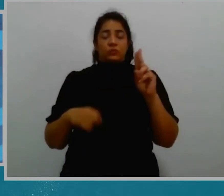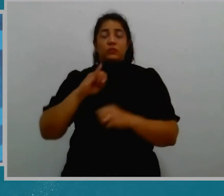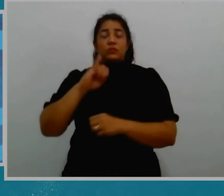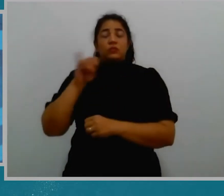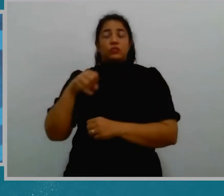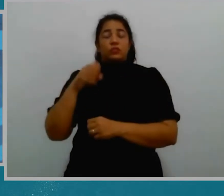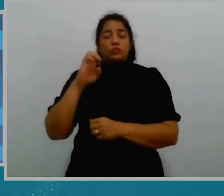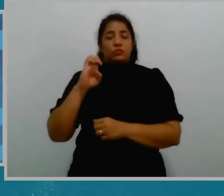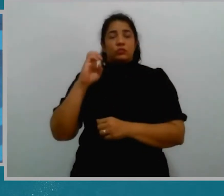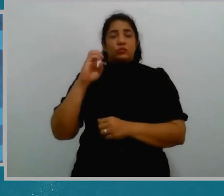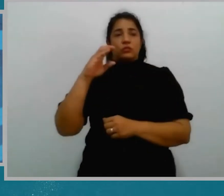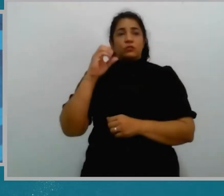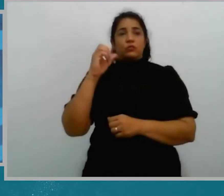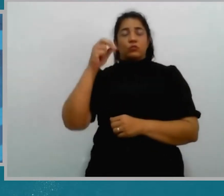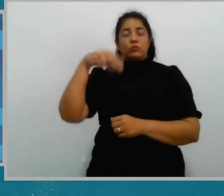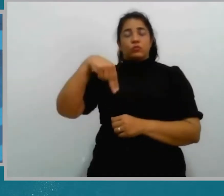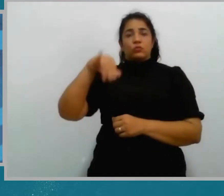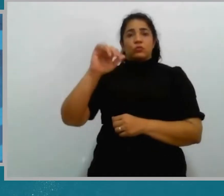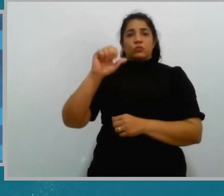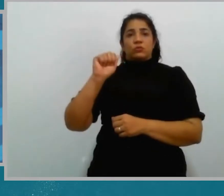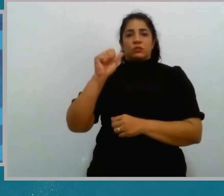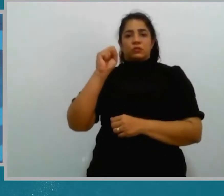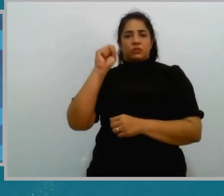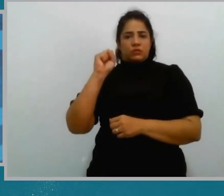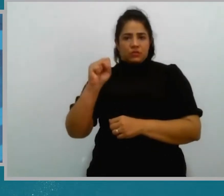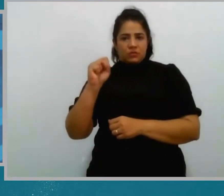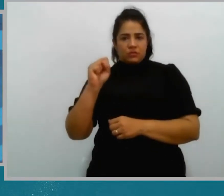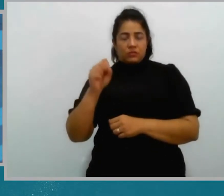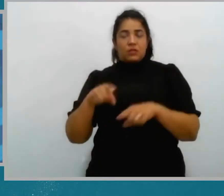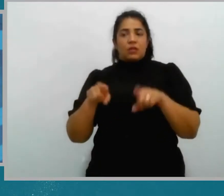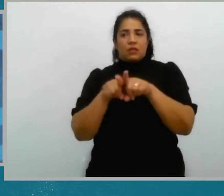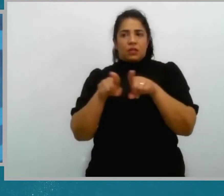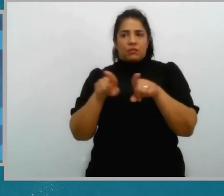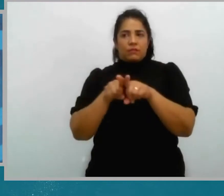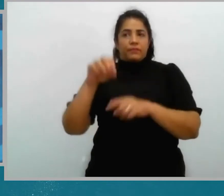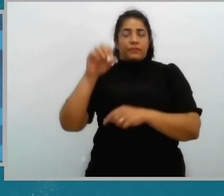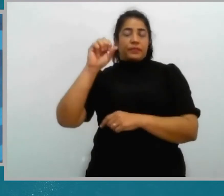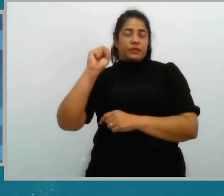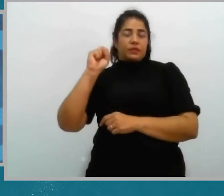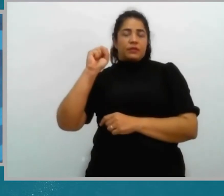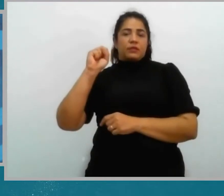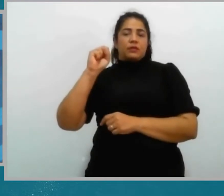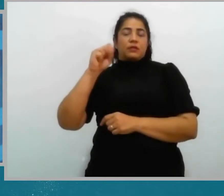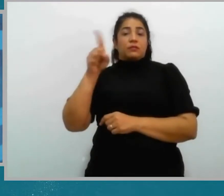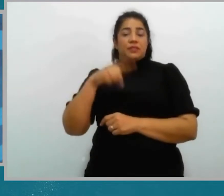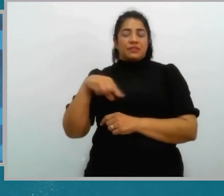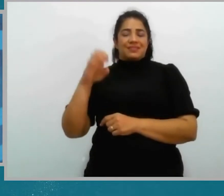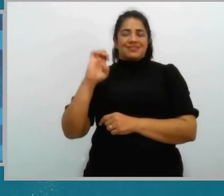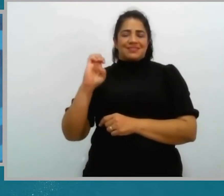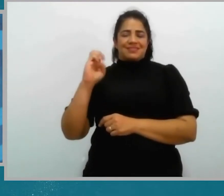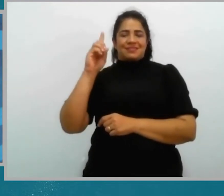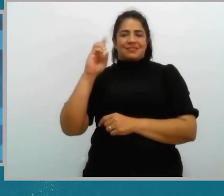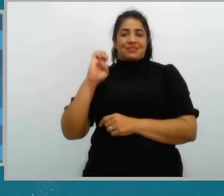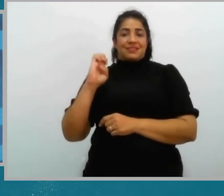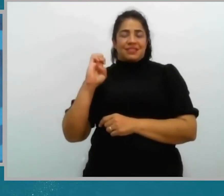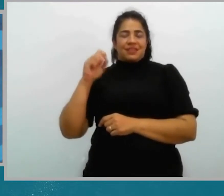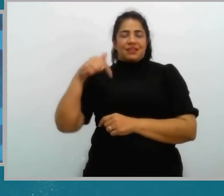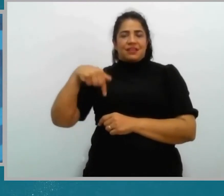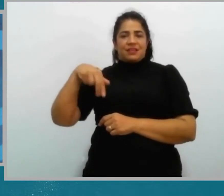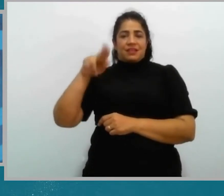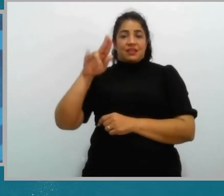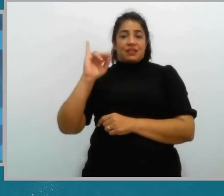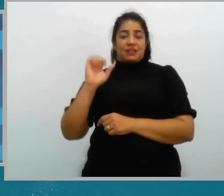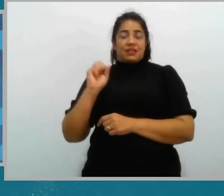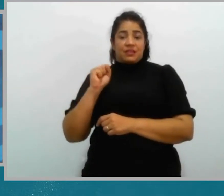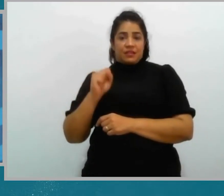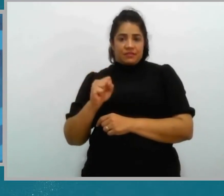E os filhos de Jeconias, o cativo Sealtiel ou Salatiel, que está em Mateus